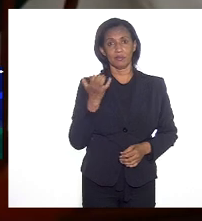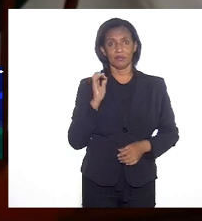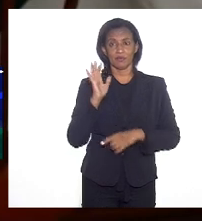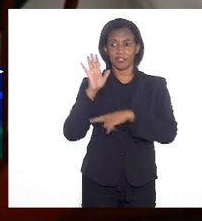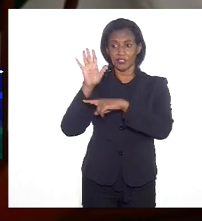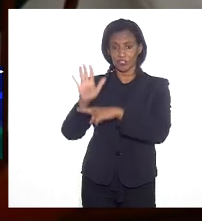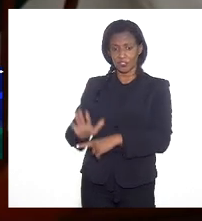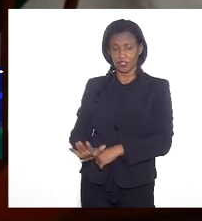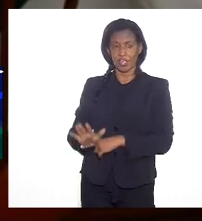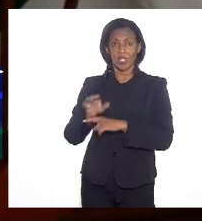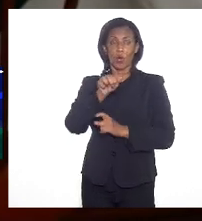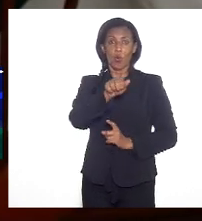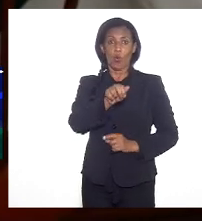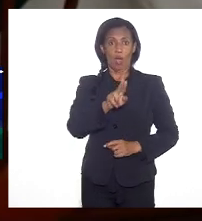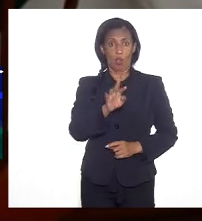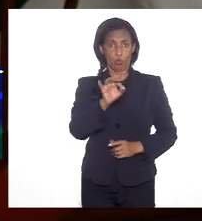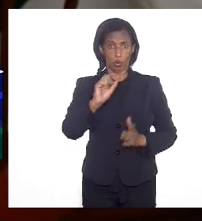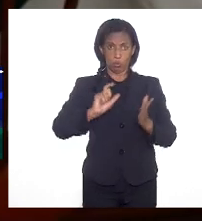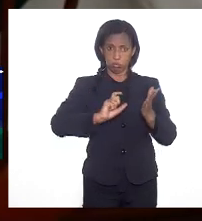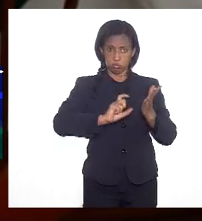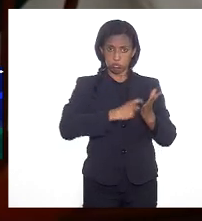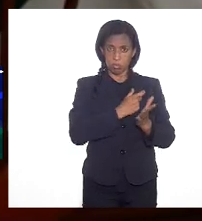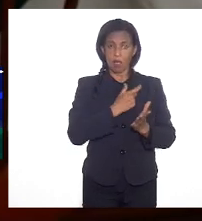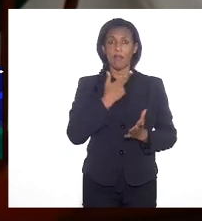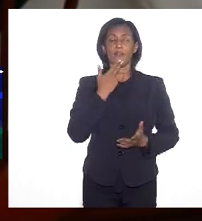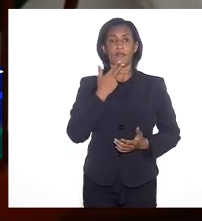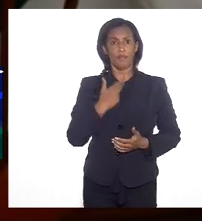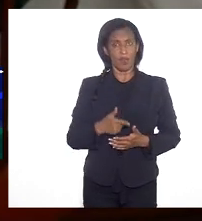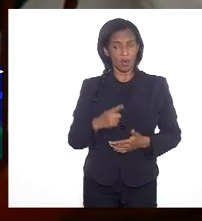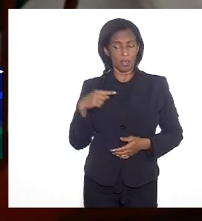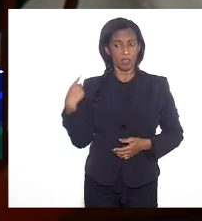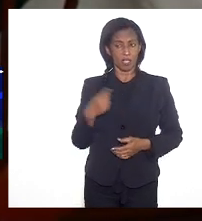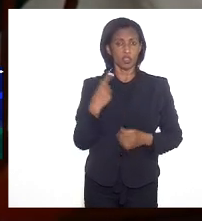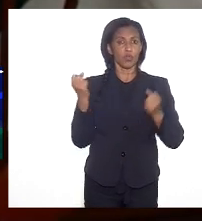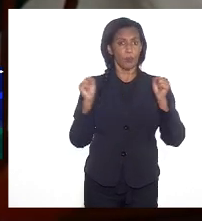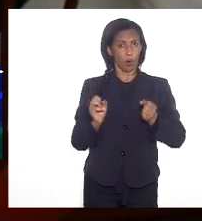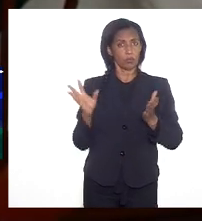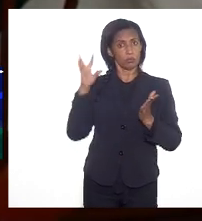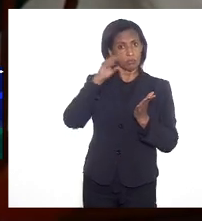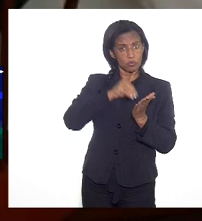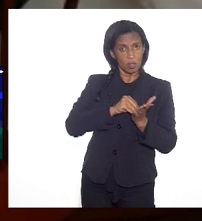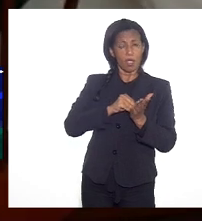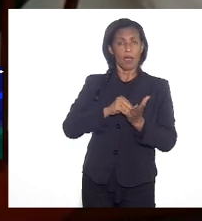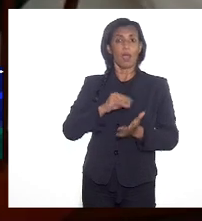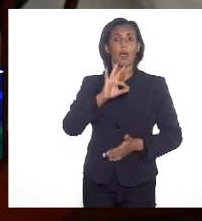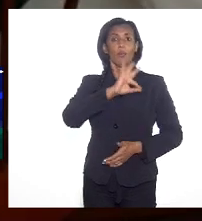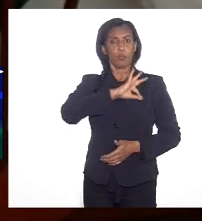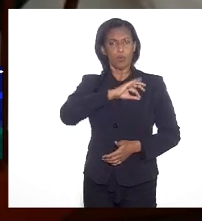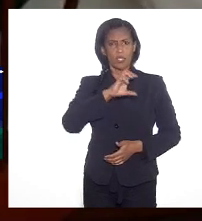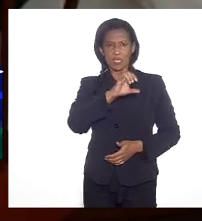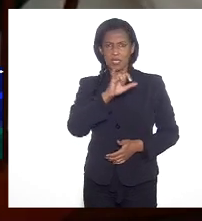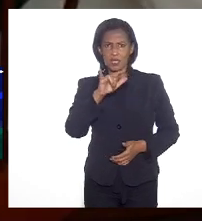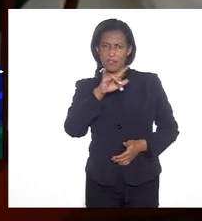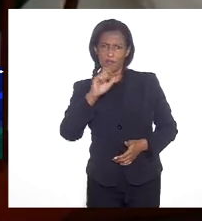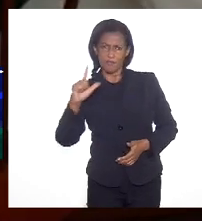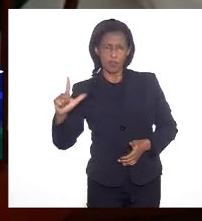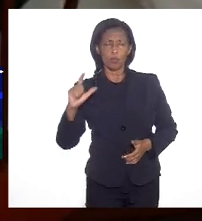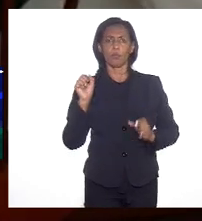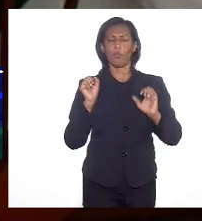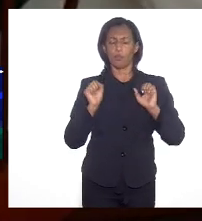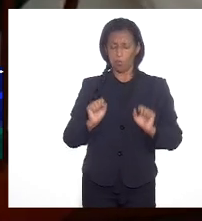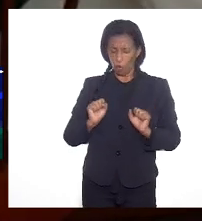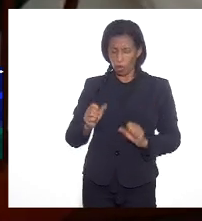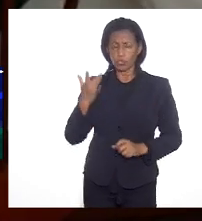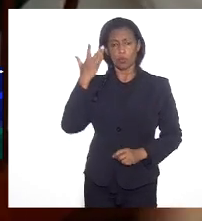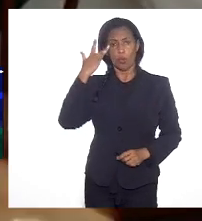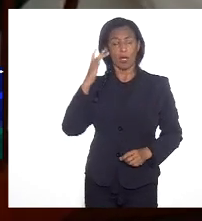parabenizar o autor Sérgio Fernandes, dizer que a gente pode incluir, Serginho, a polícia civil nisso. Acho que é importante a polícia civil. A